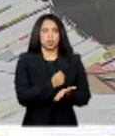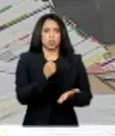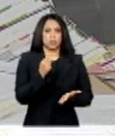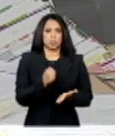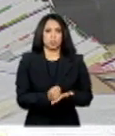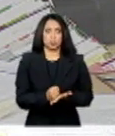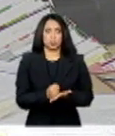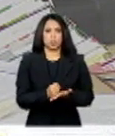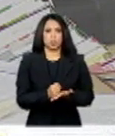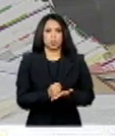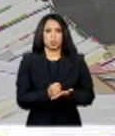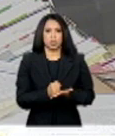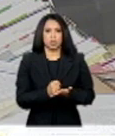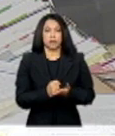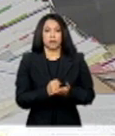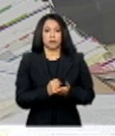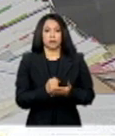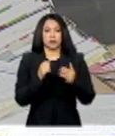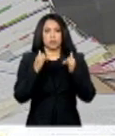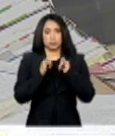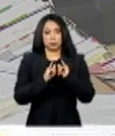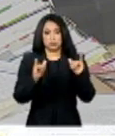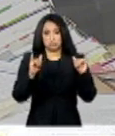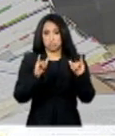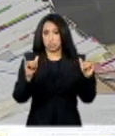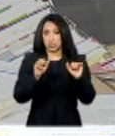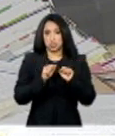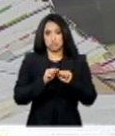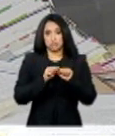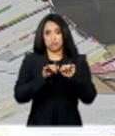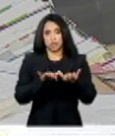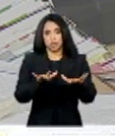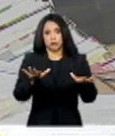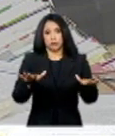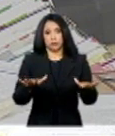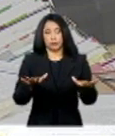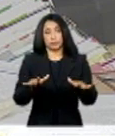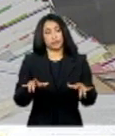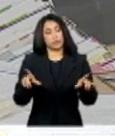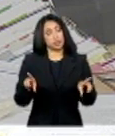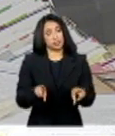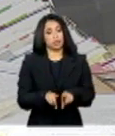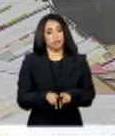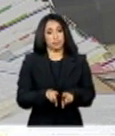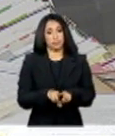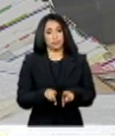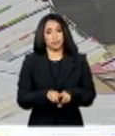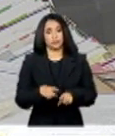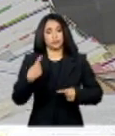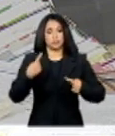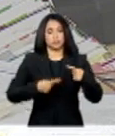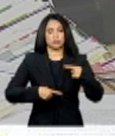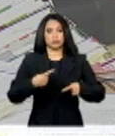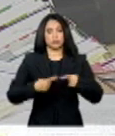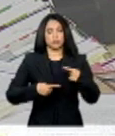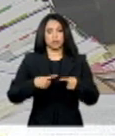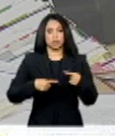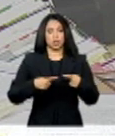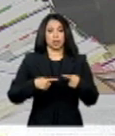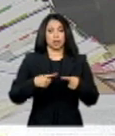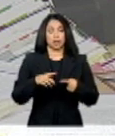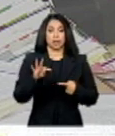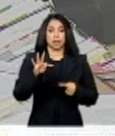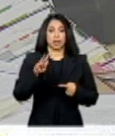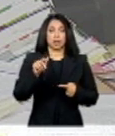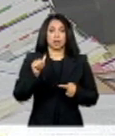enfim de fornecimento de energia elétrica e também está em gerindo é na própria política tarifária que é uma